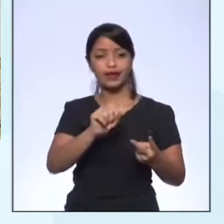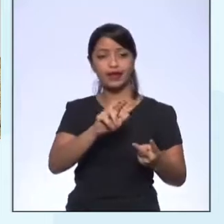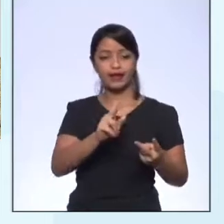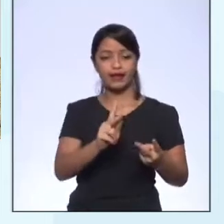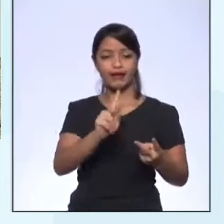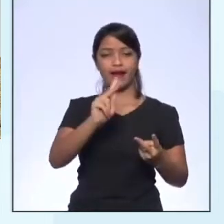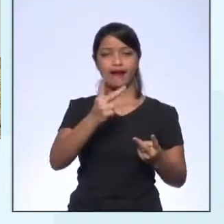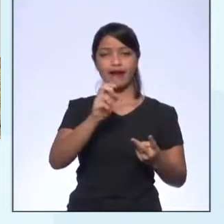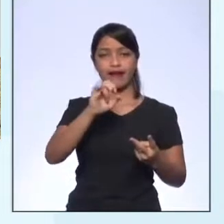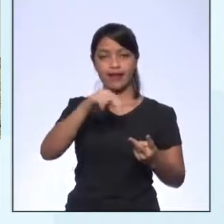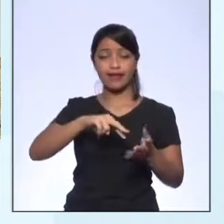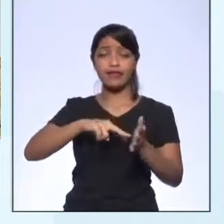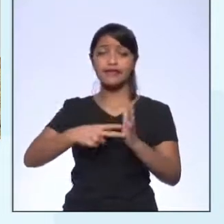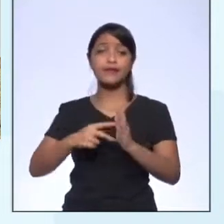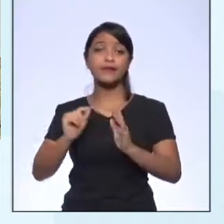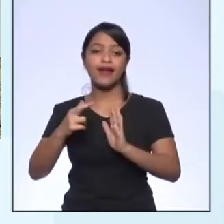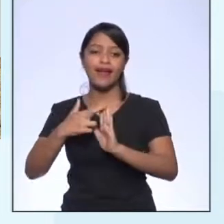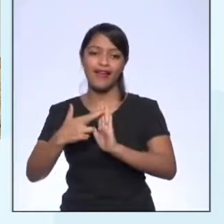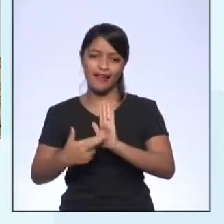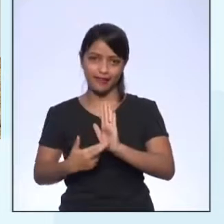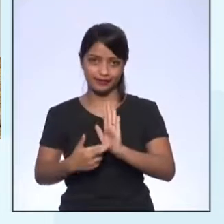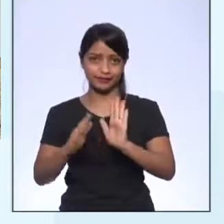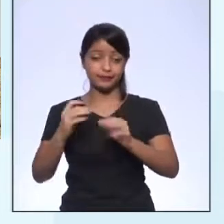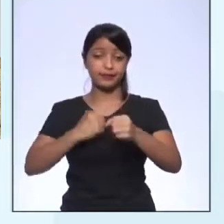Entre 1100 e 800,